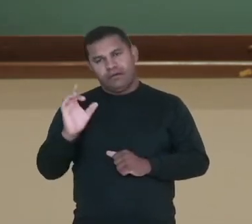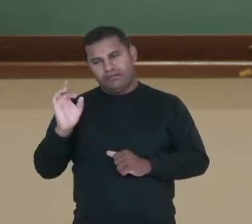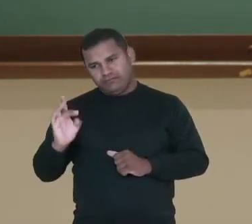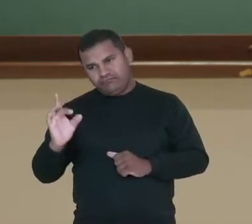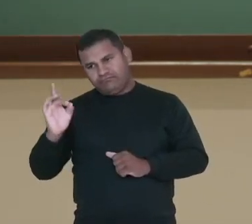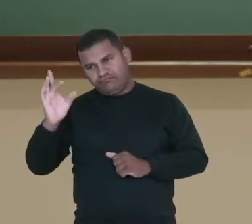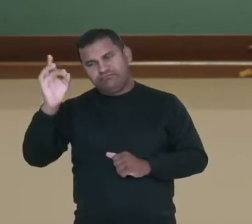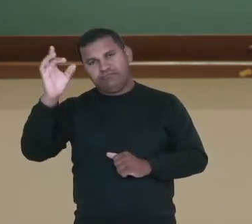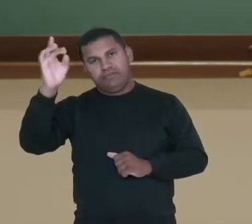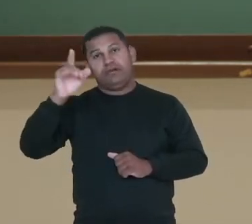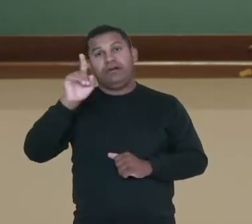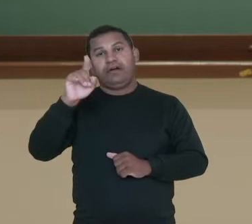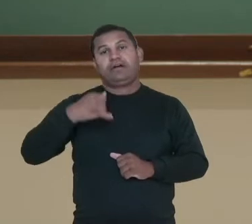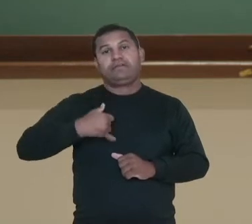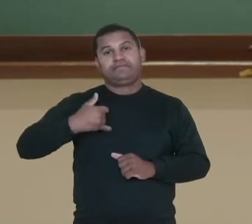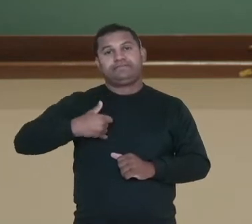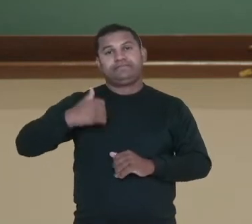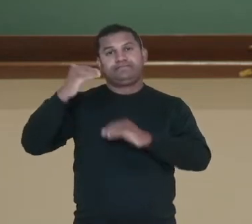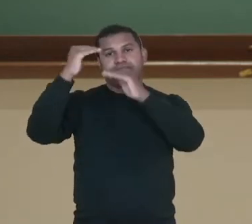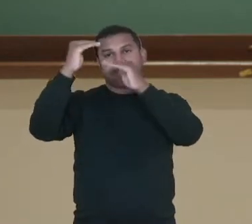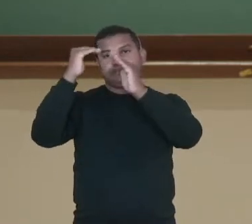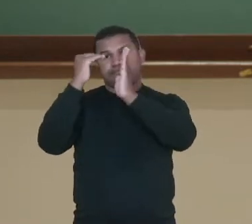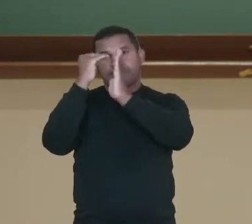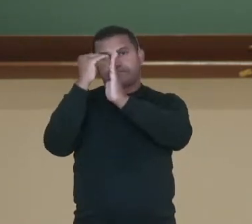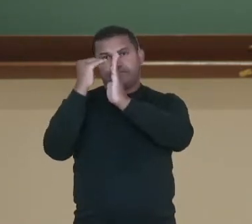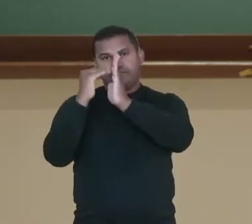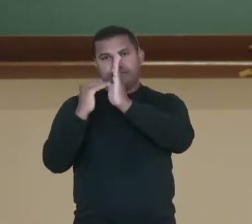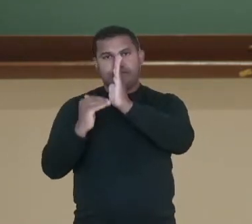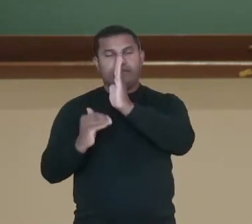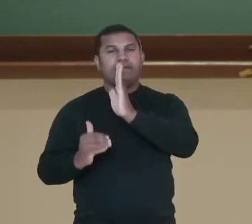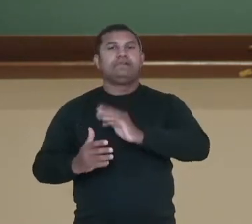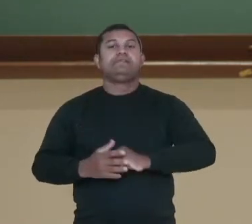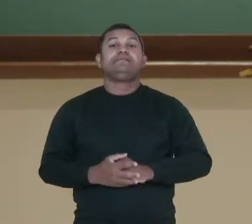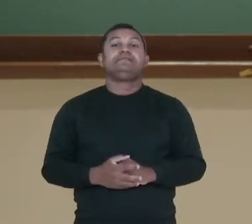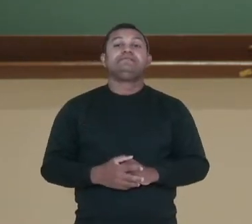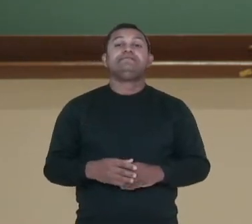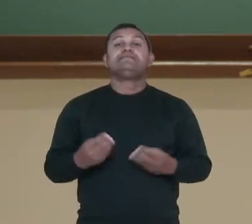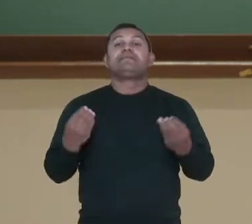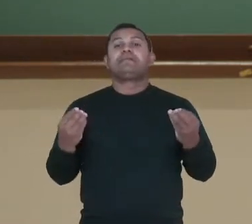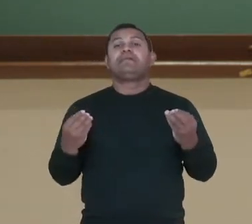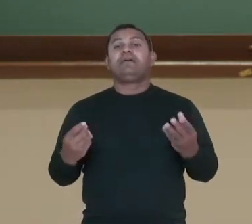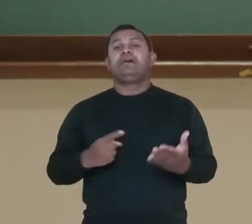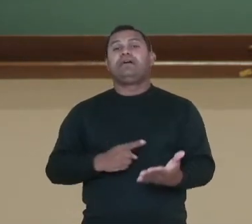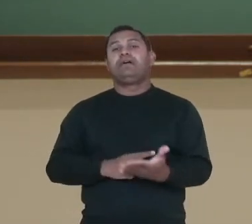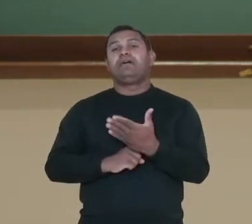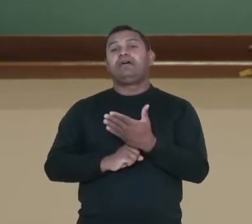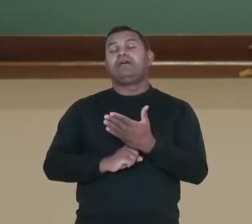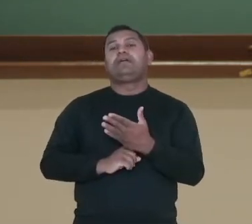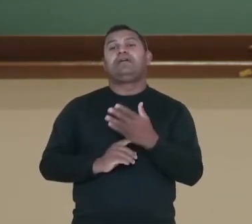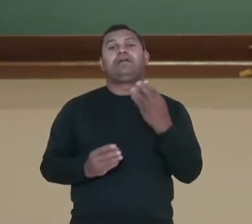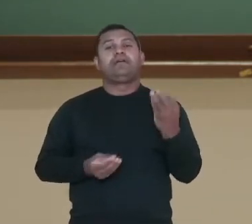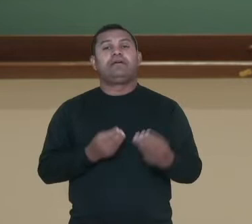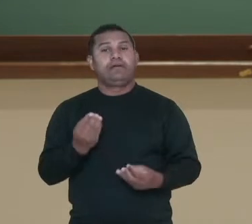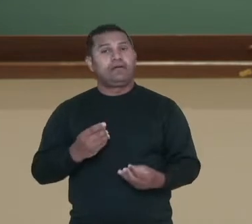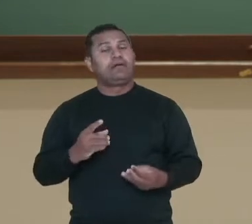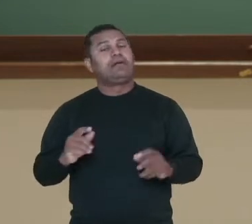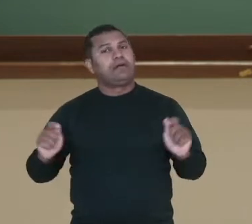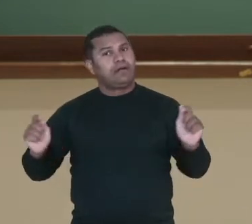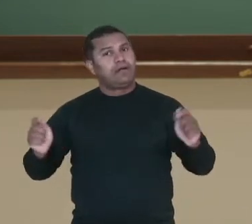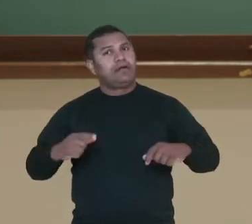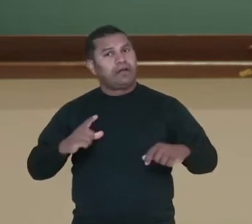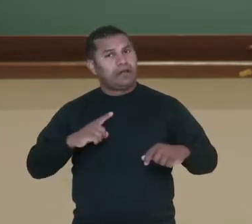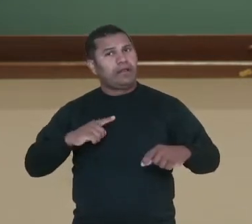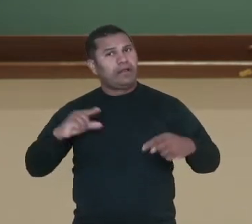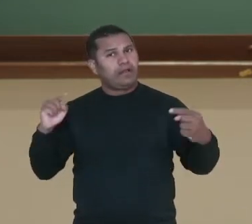Então, isso que é um gráfico que nós iremos mostrar a seguir, então. E para que servem, então, as pirâmides etárias? Elas têm as suas funções